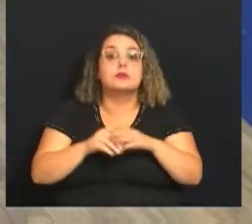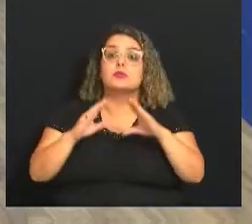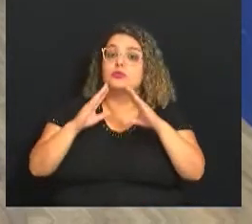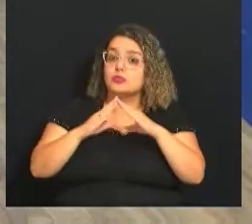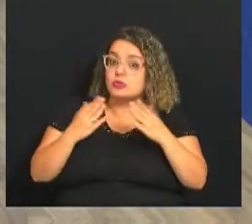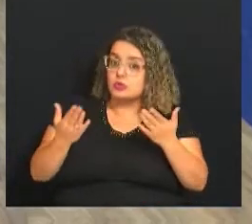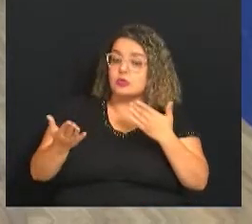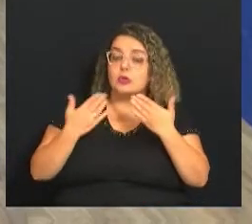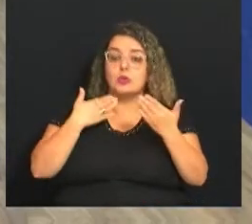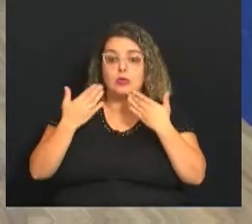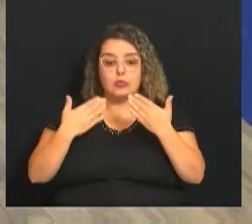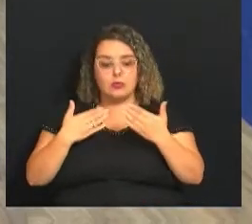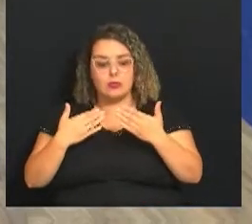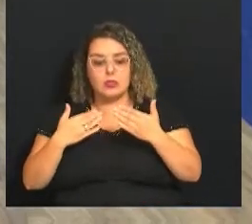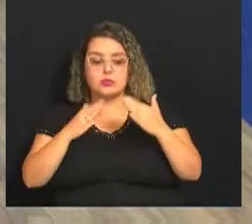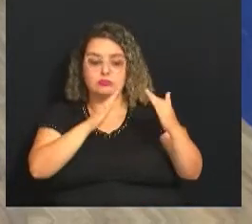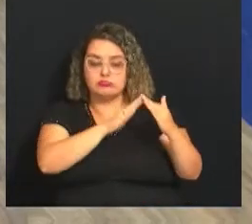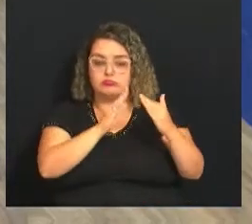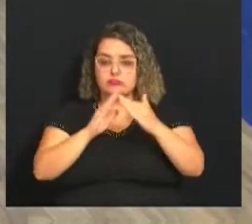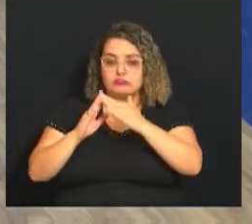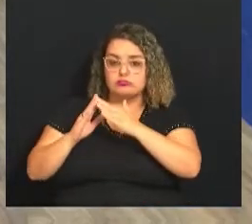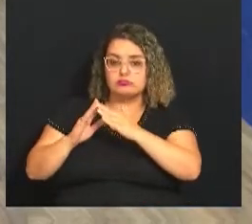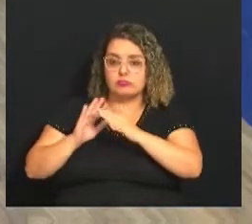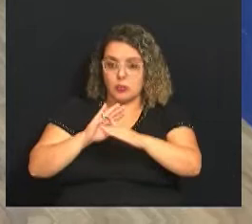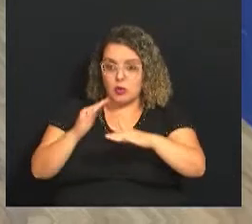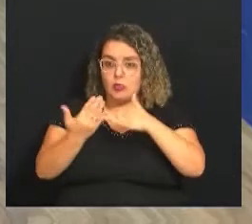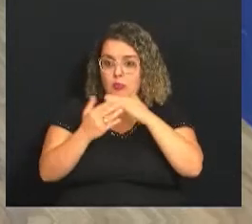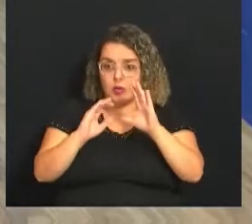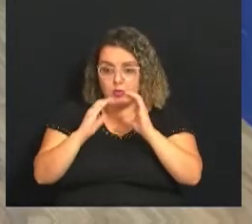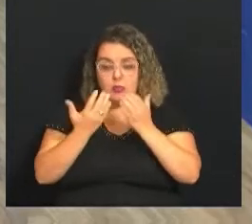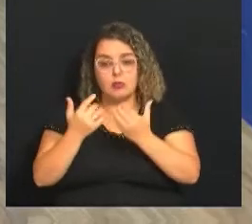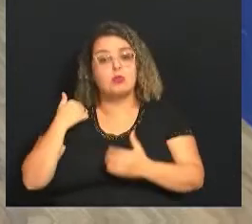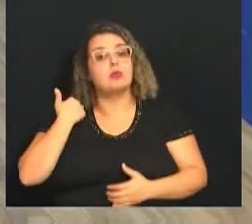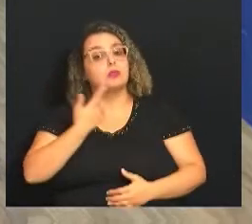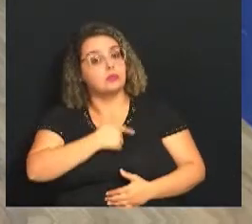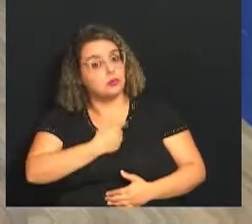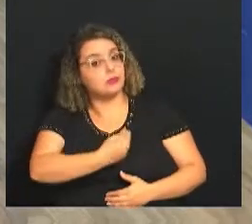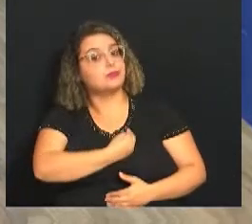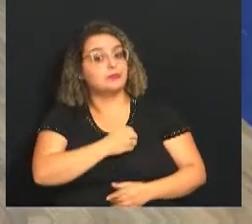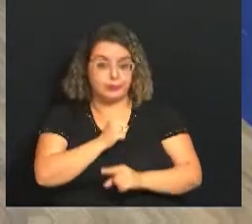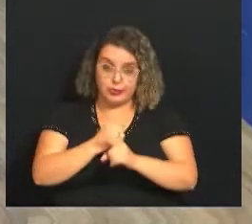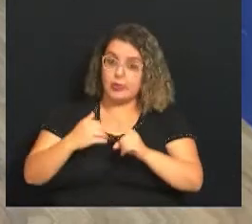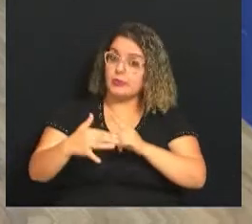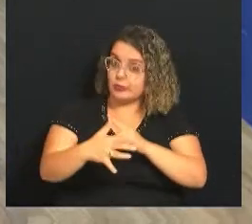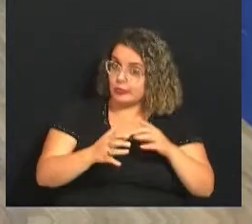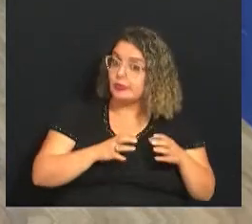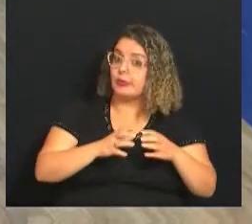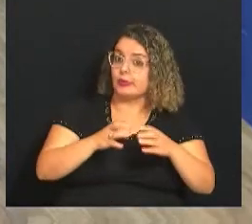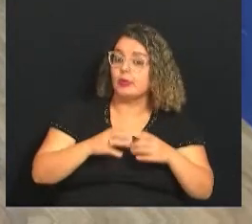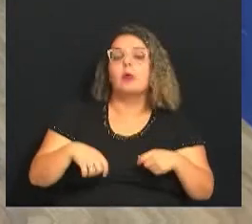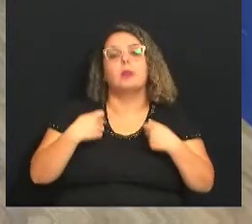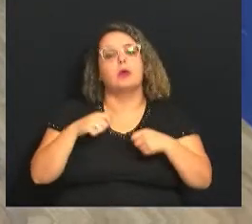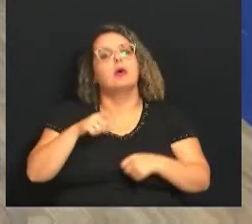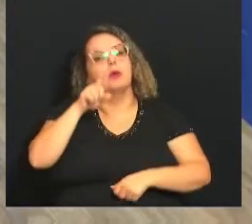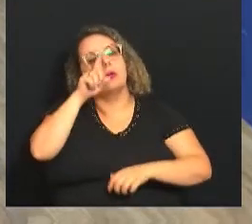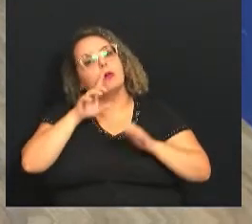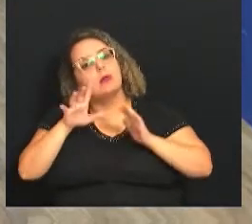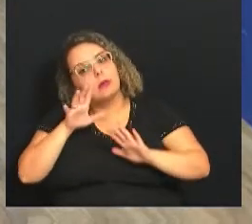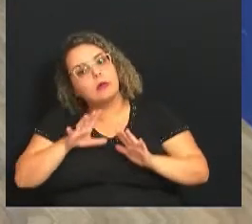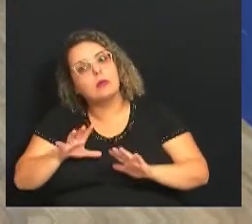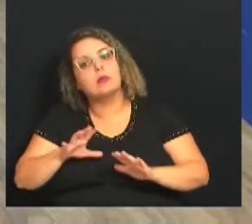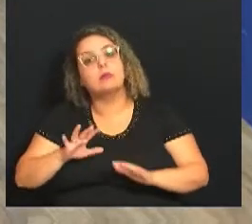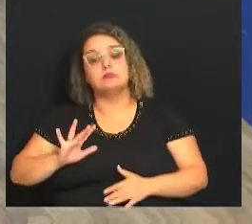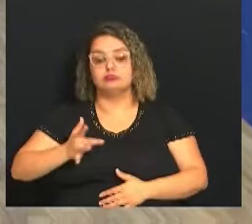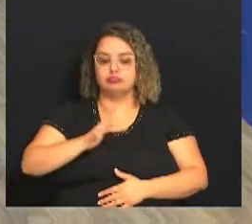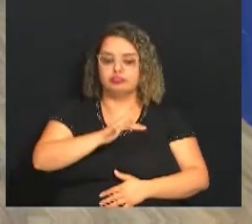com o seu vizinho, no seu bairro, na sua comunidade. Nós vivemos em sociedade e nós precisamos cuidar para que a dengue não vire aí uma